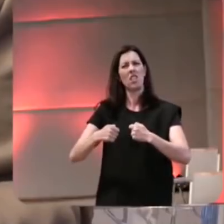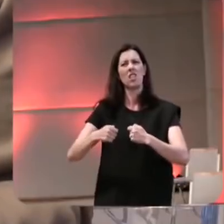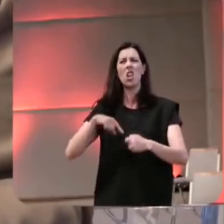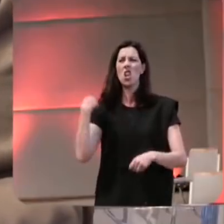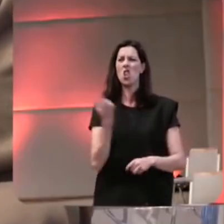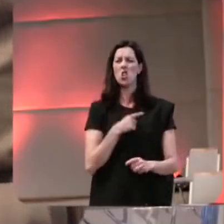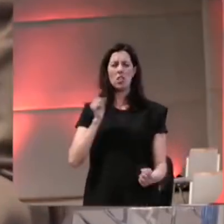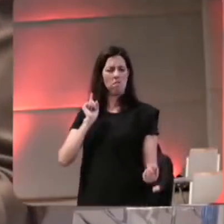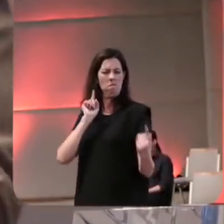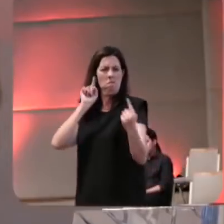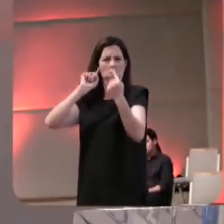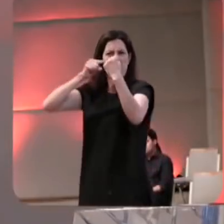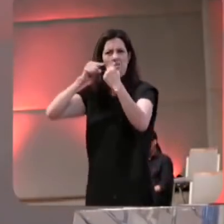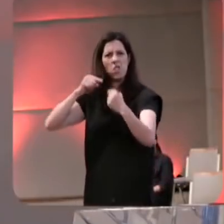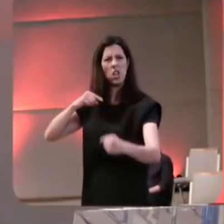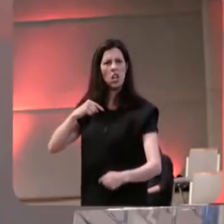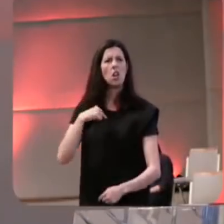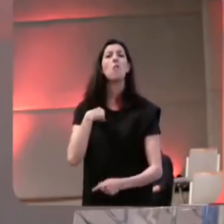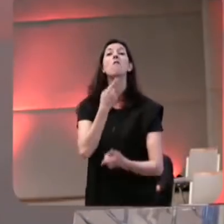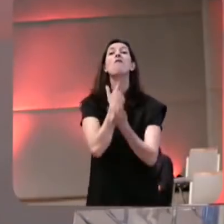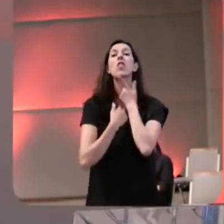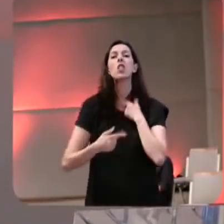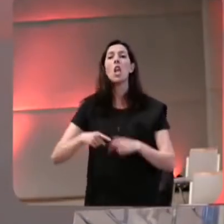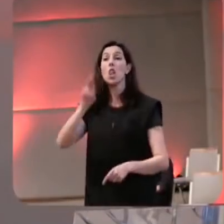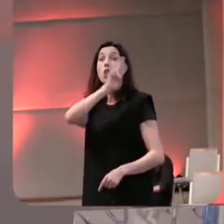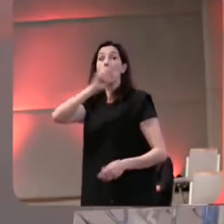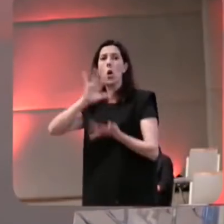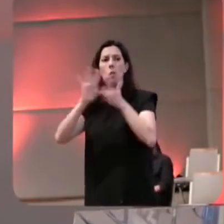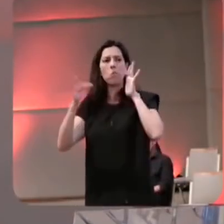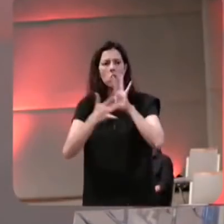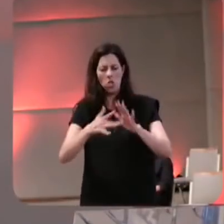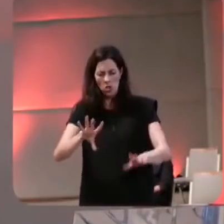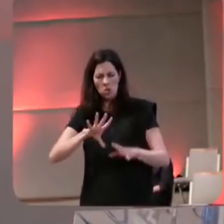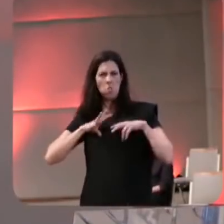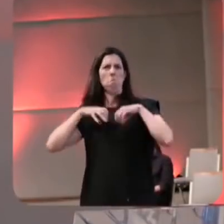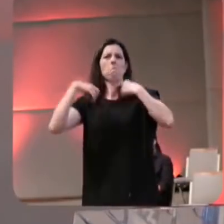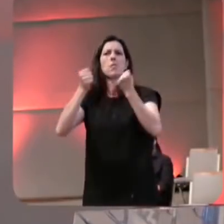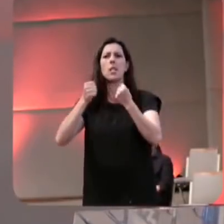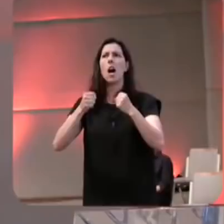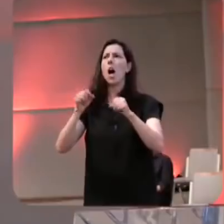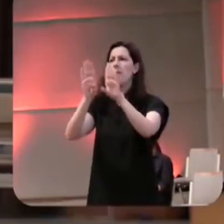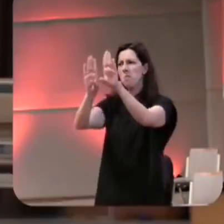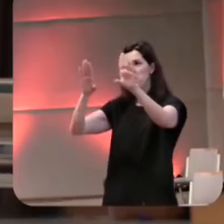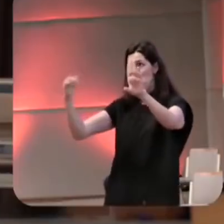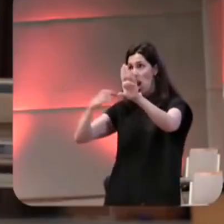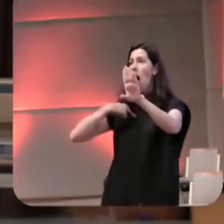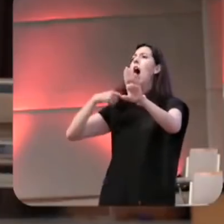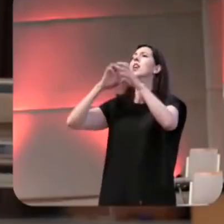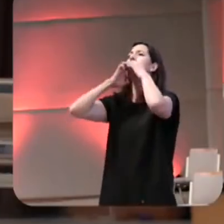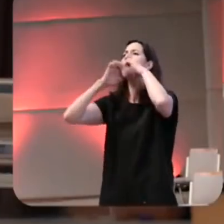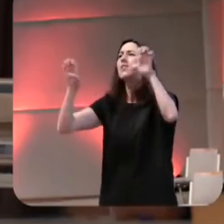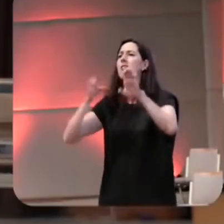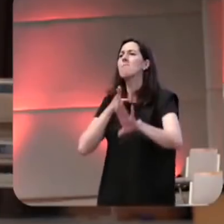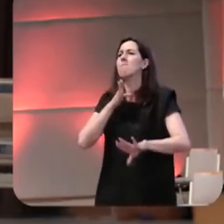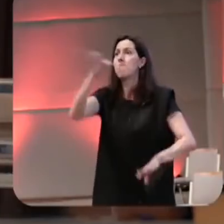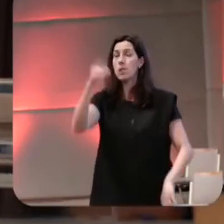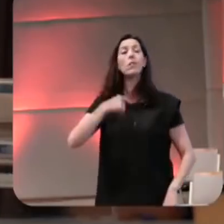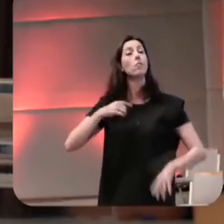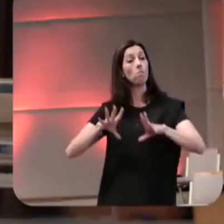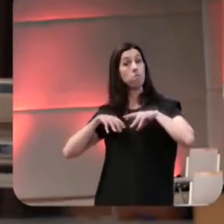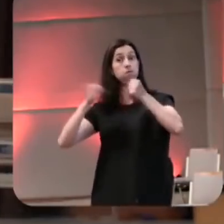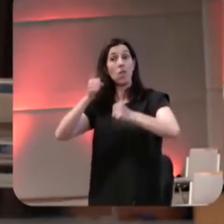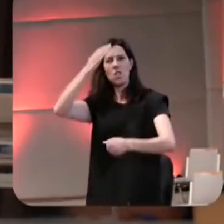do Senhor, de ver portas abertas e crer nos milagres de Deus. E quando a gente vive